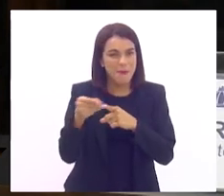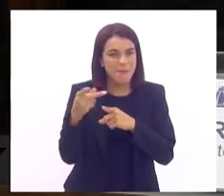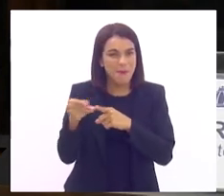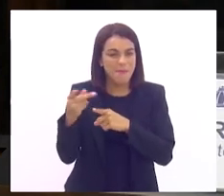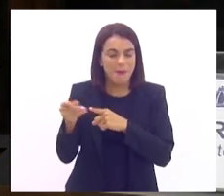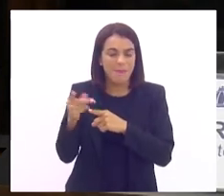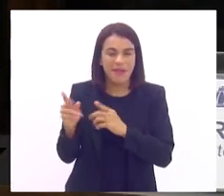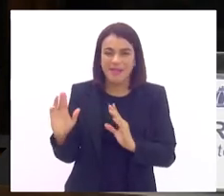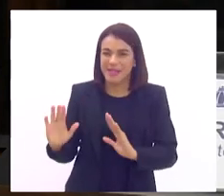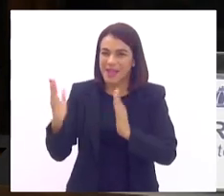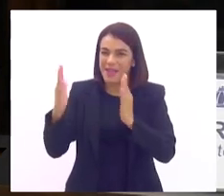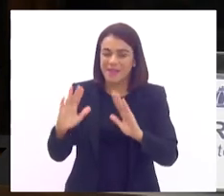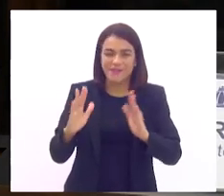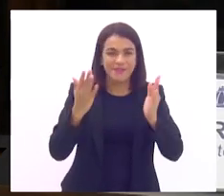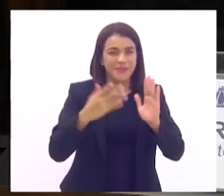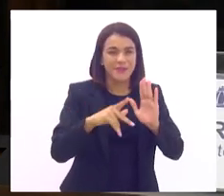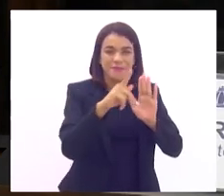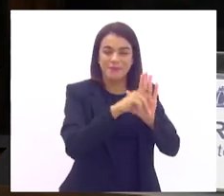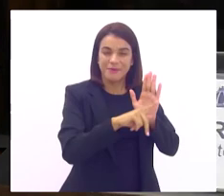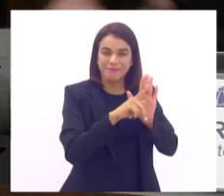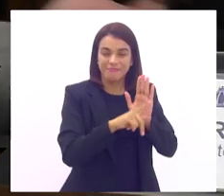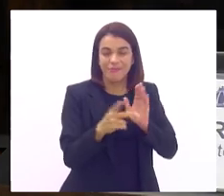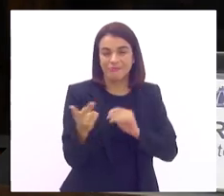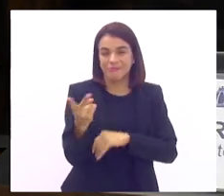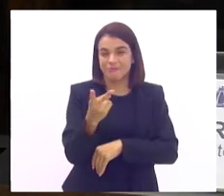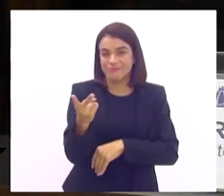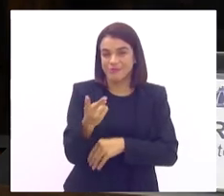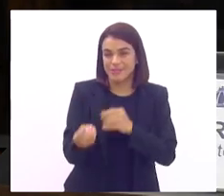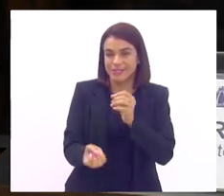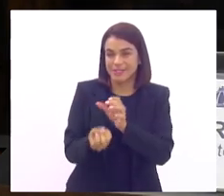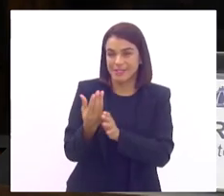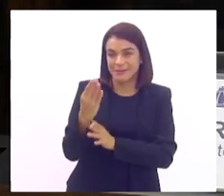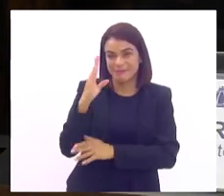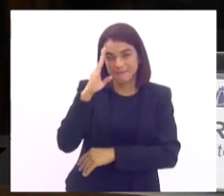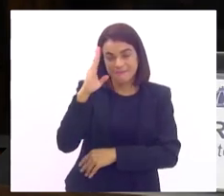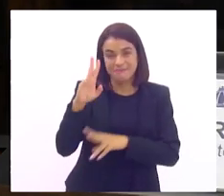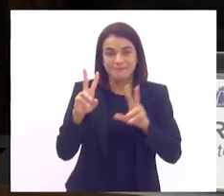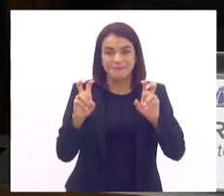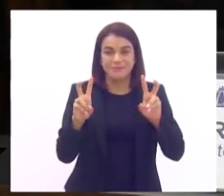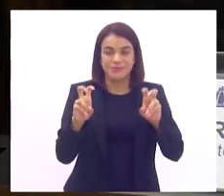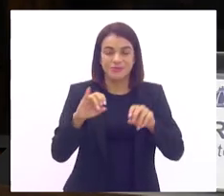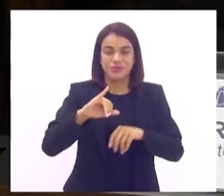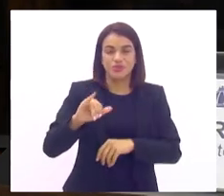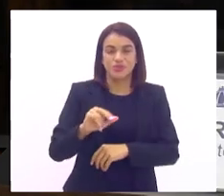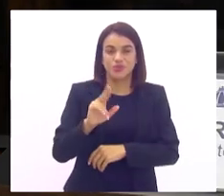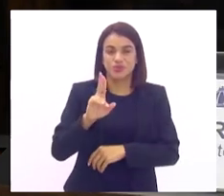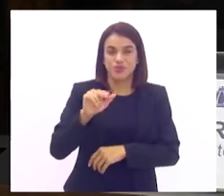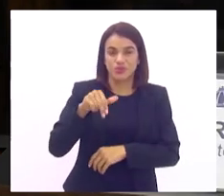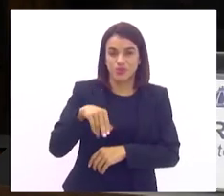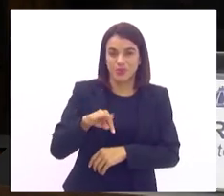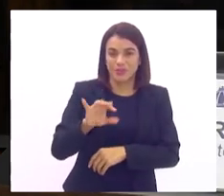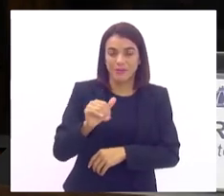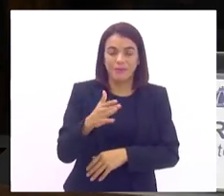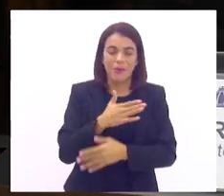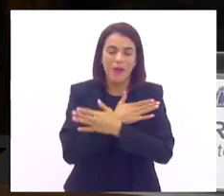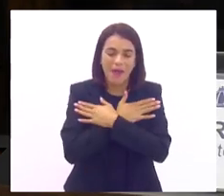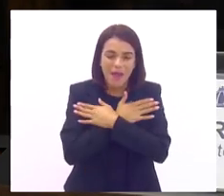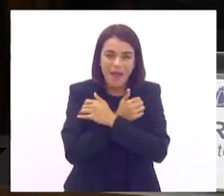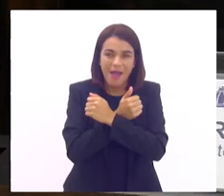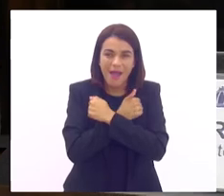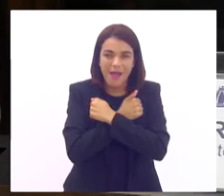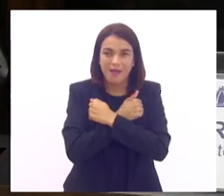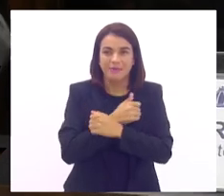os eventos, em todos os projetos que ele cria, principalmente em relação à ajuda. Portanto, o meu abraço fraterno a